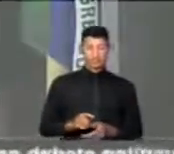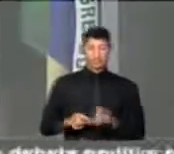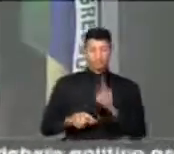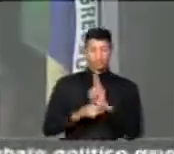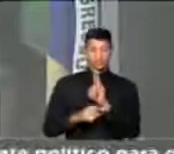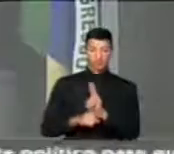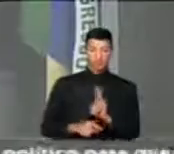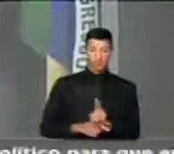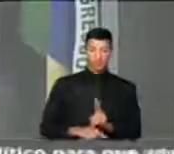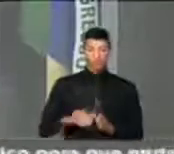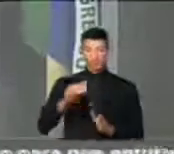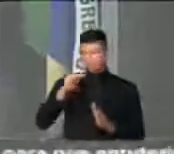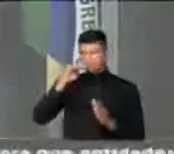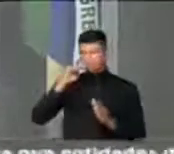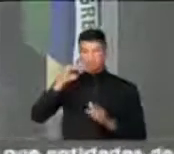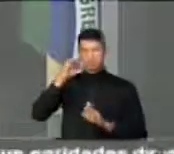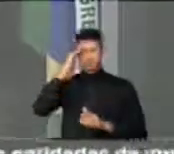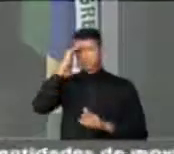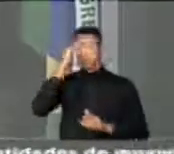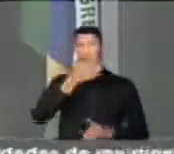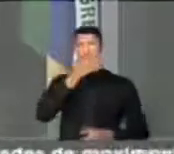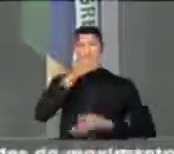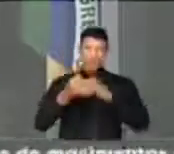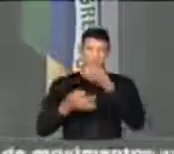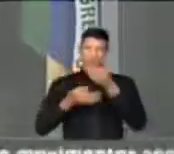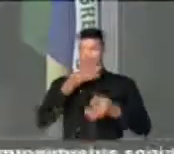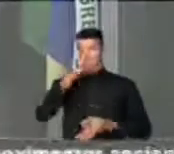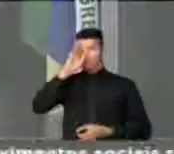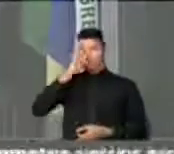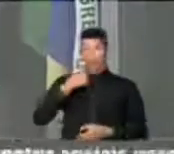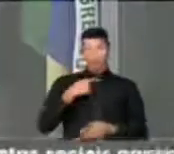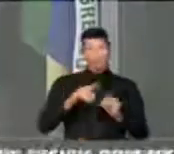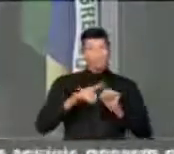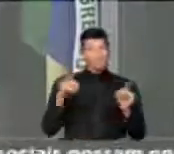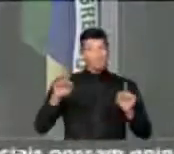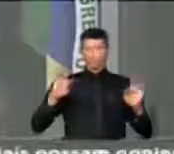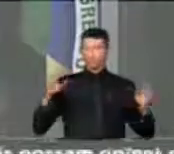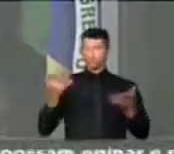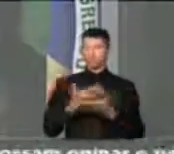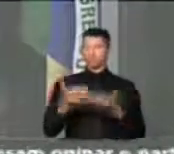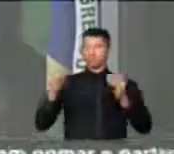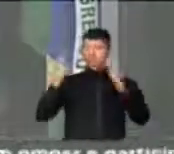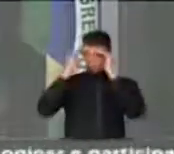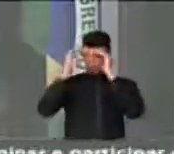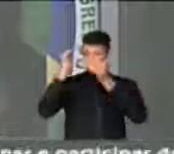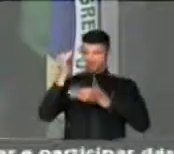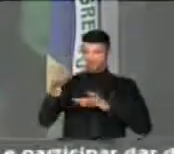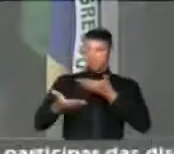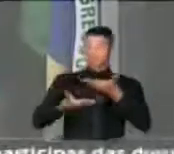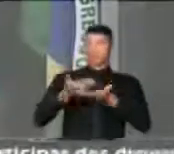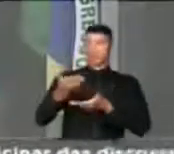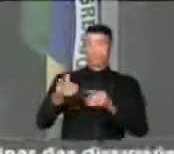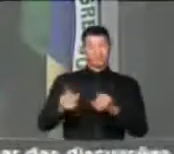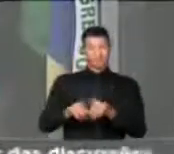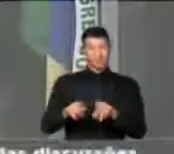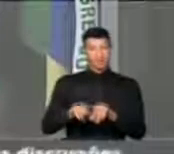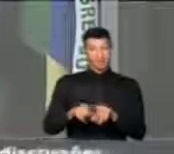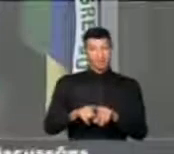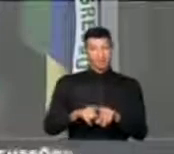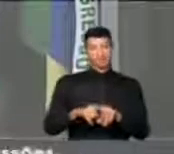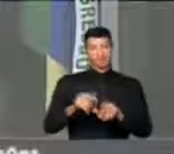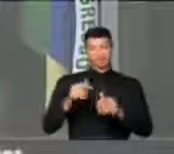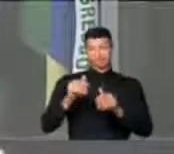defendendo as suas teses e as suas convicções, mas todos respeitaram